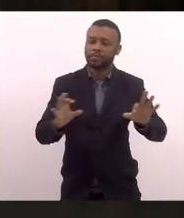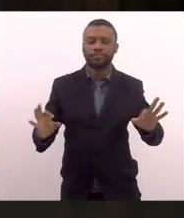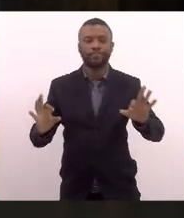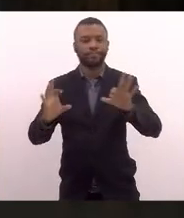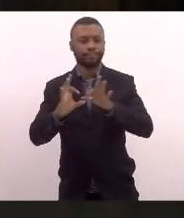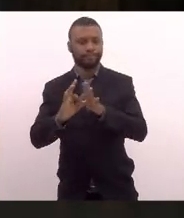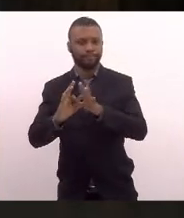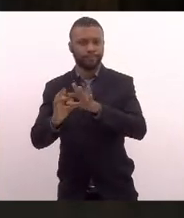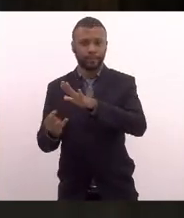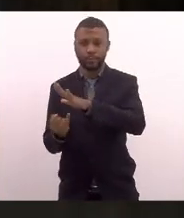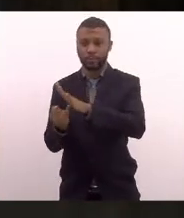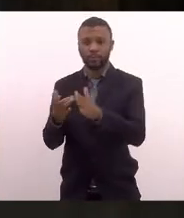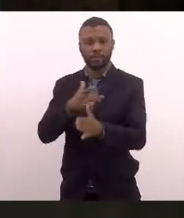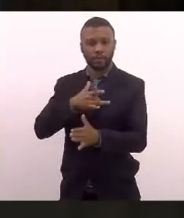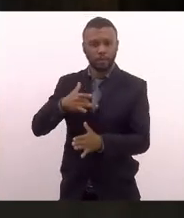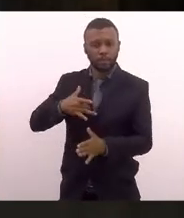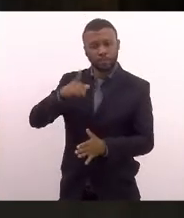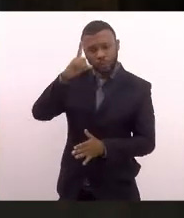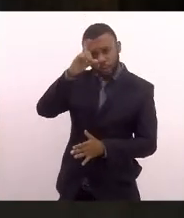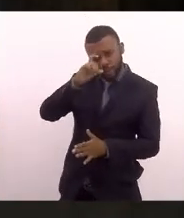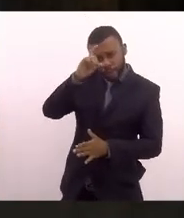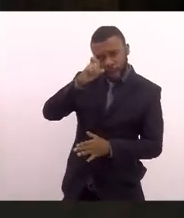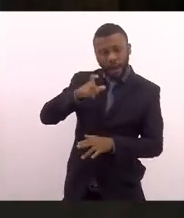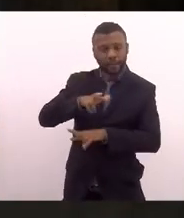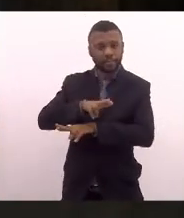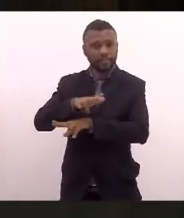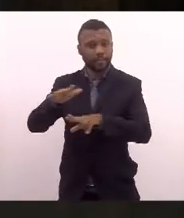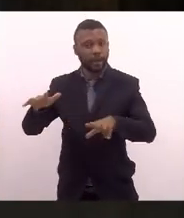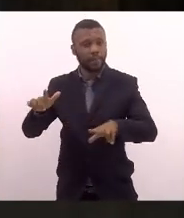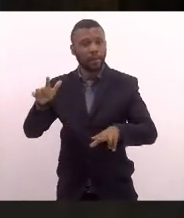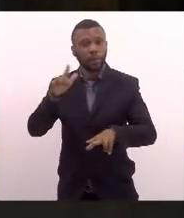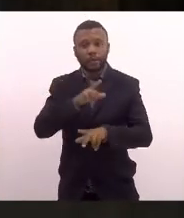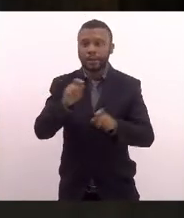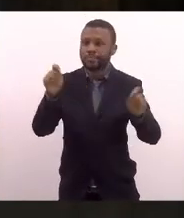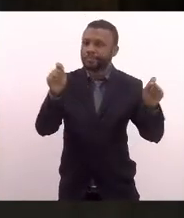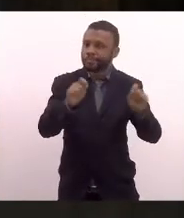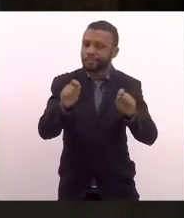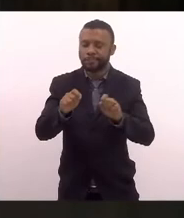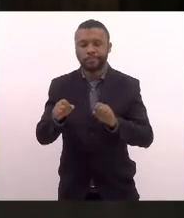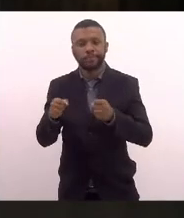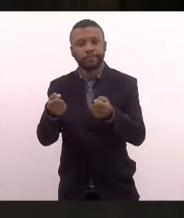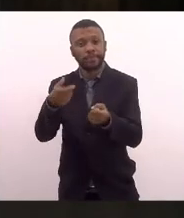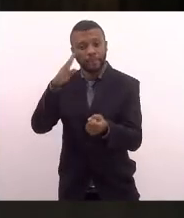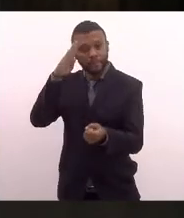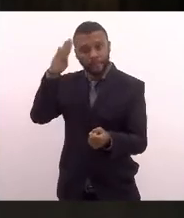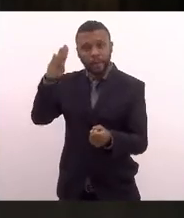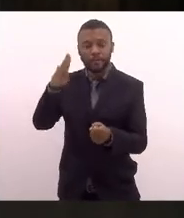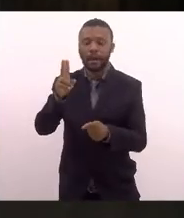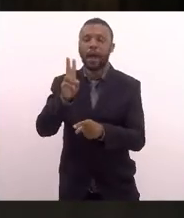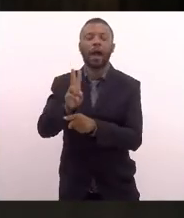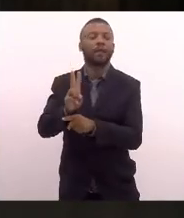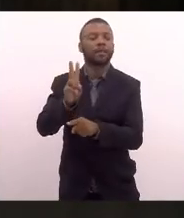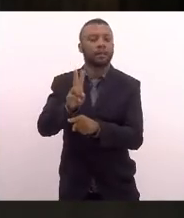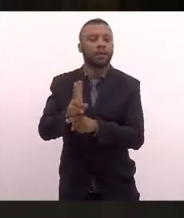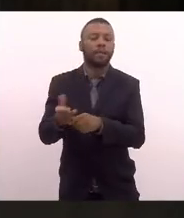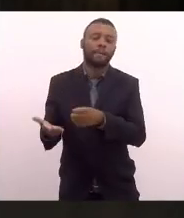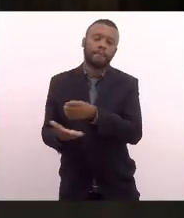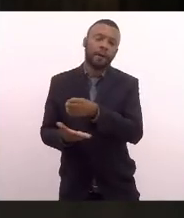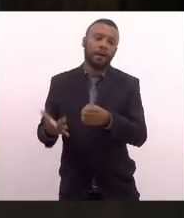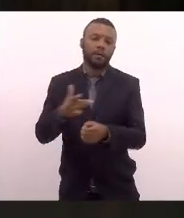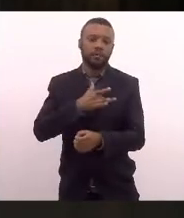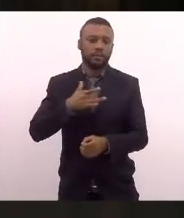de dar conta das questões primordiais, principalmente na atenção primária à saúde, na vacinação.